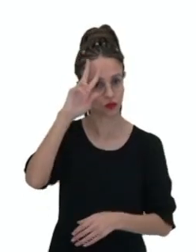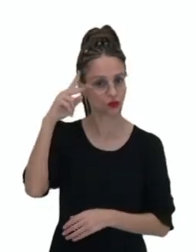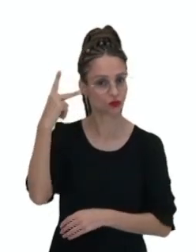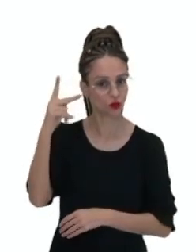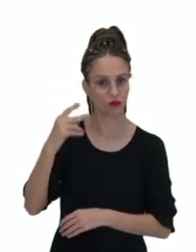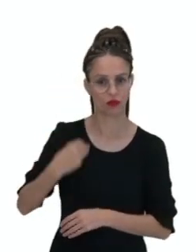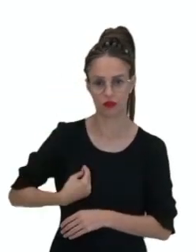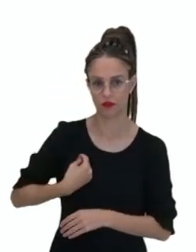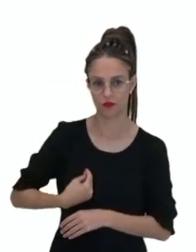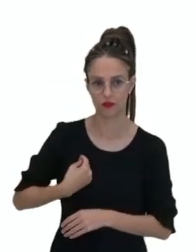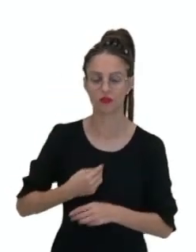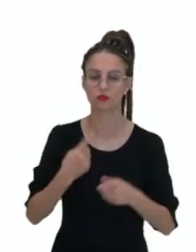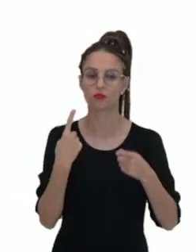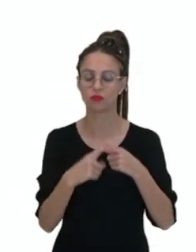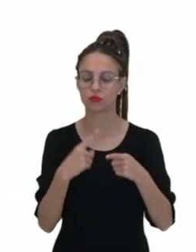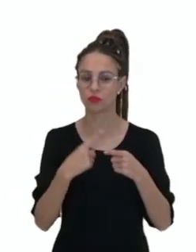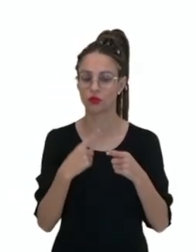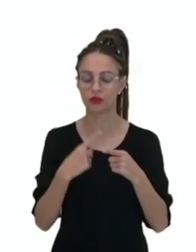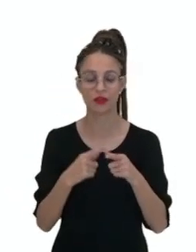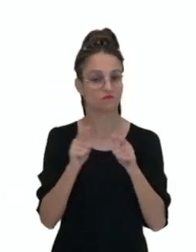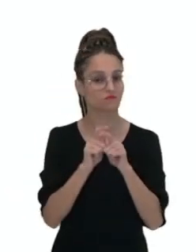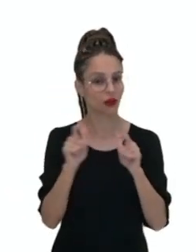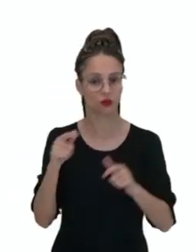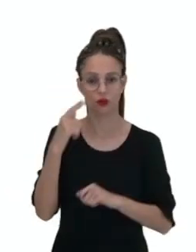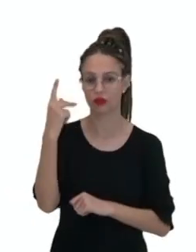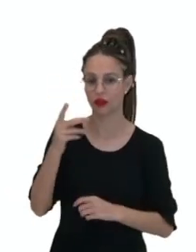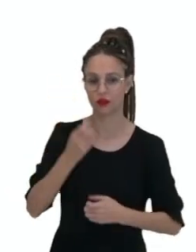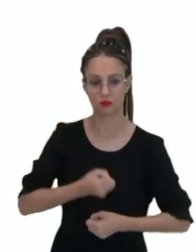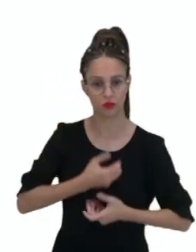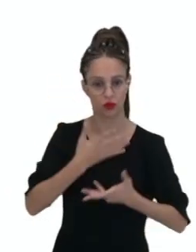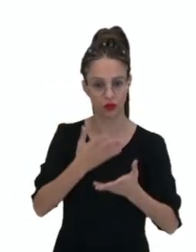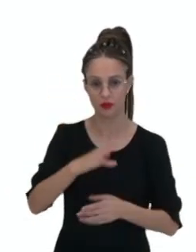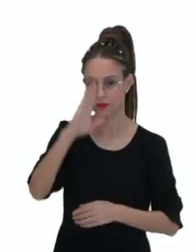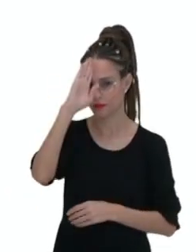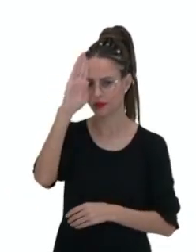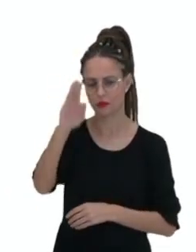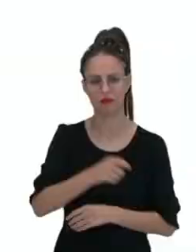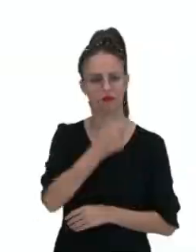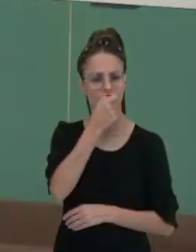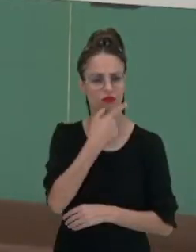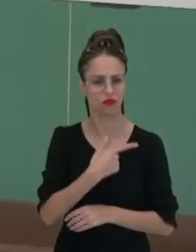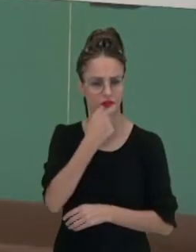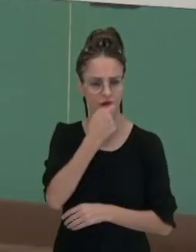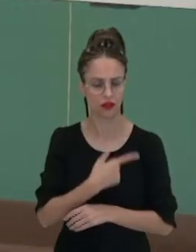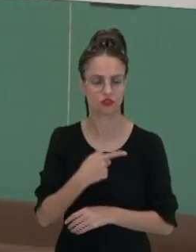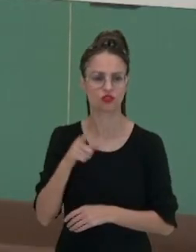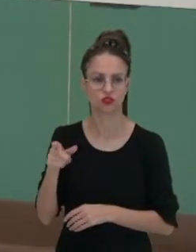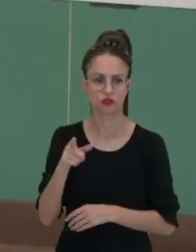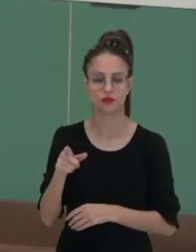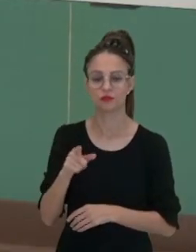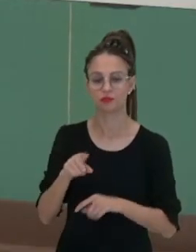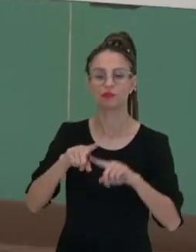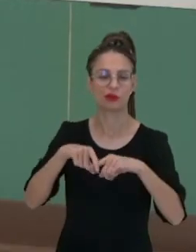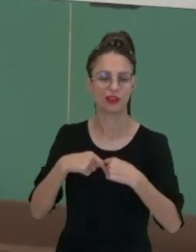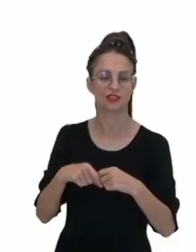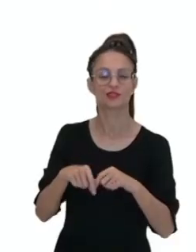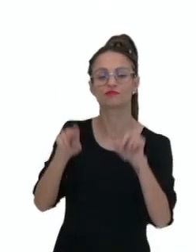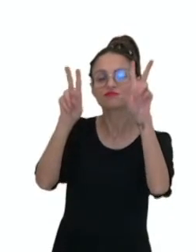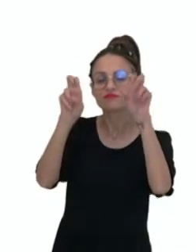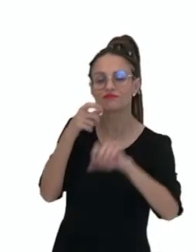Uma vez que grande parte de sua poesia, principalmente a satírica, né, que lhe rendeu até o apelido Boca do